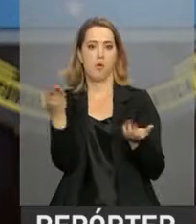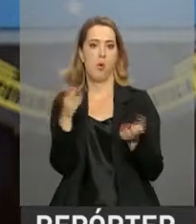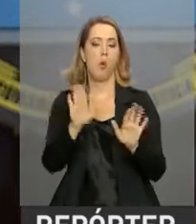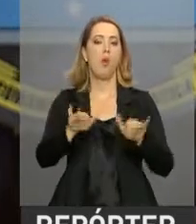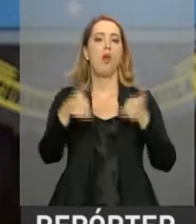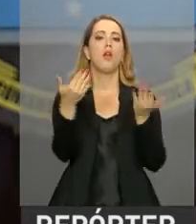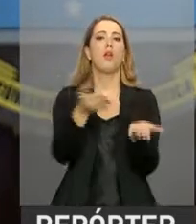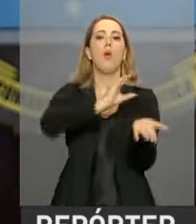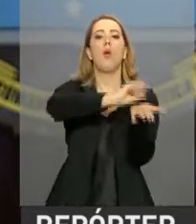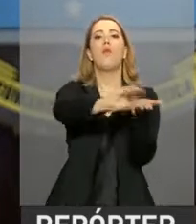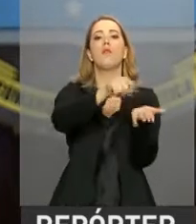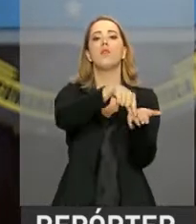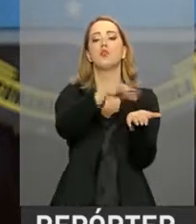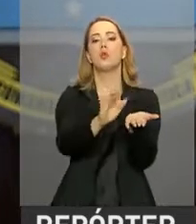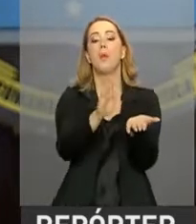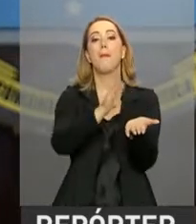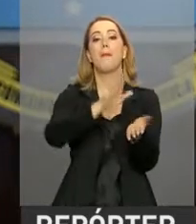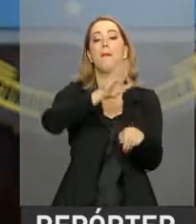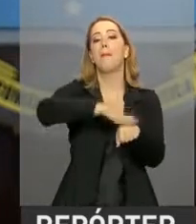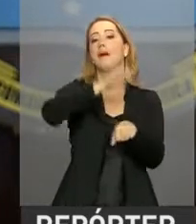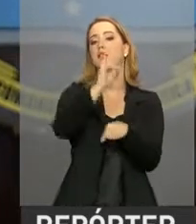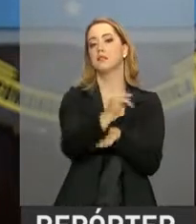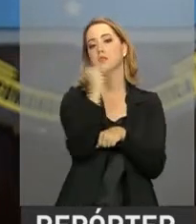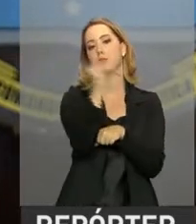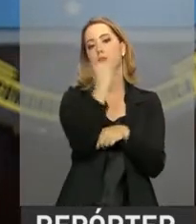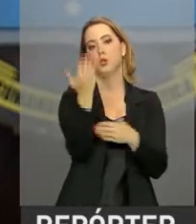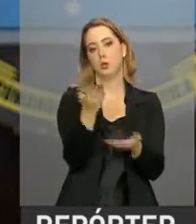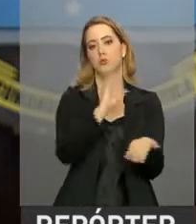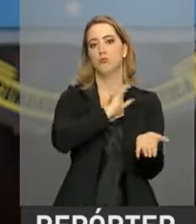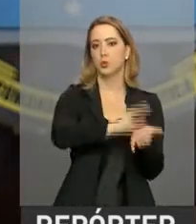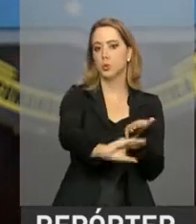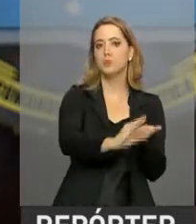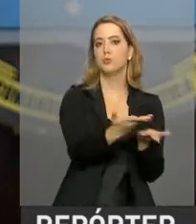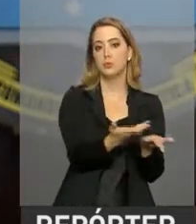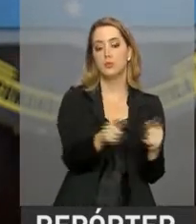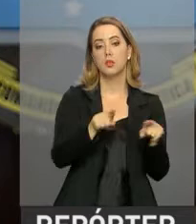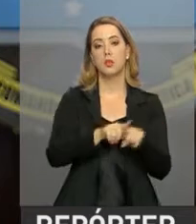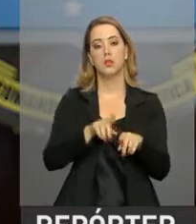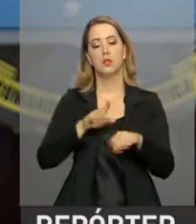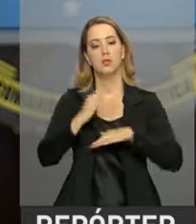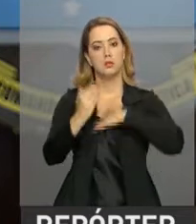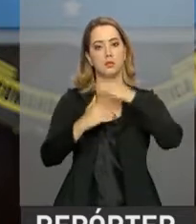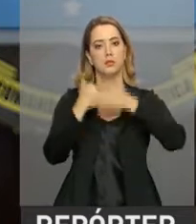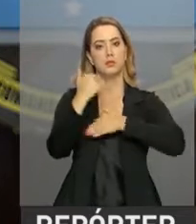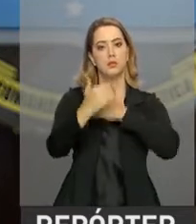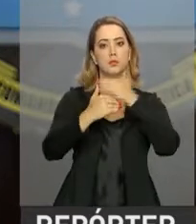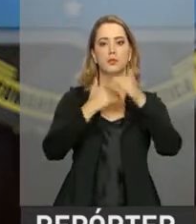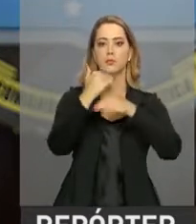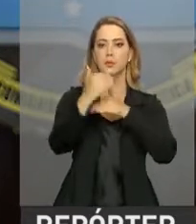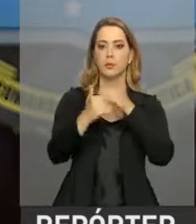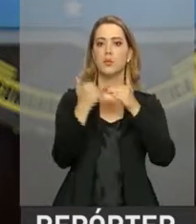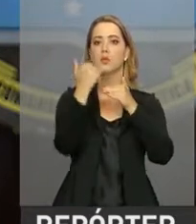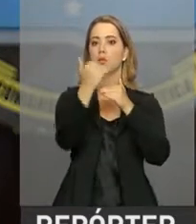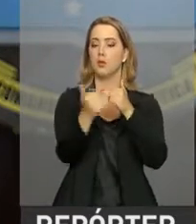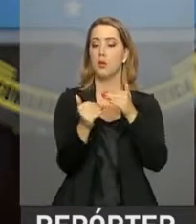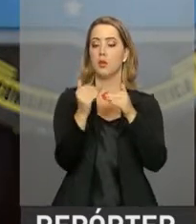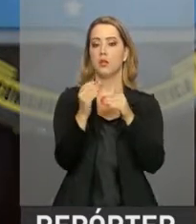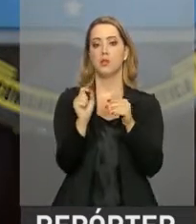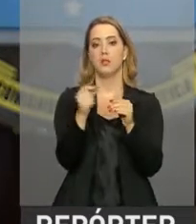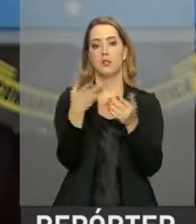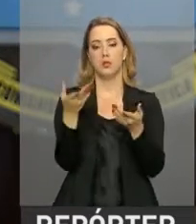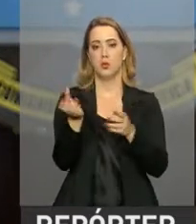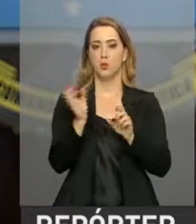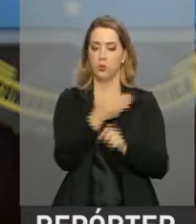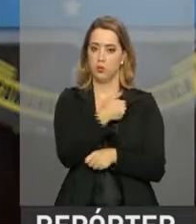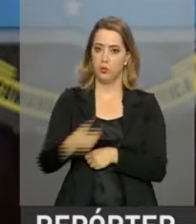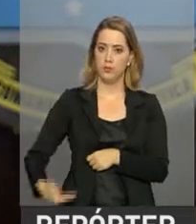mais importância mais e mais e mais vamos hum fazendo com que a máquina pública seja